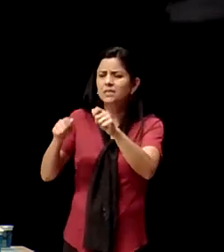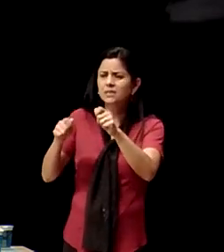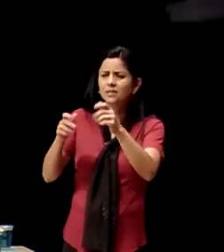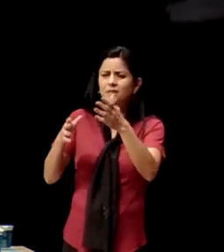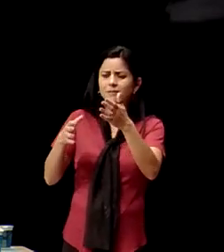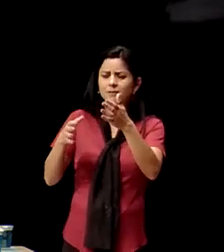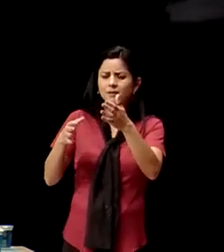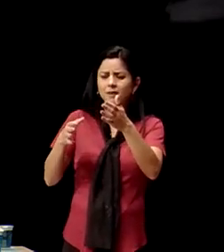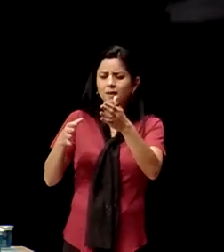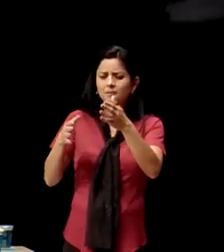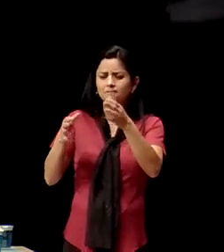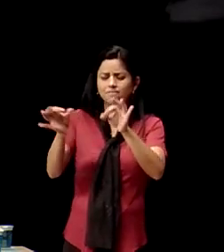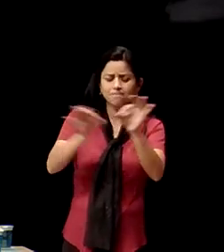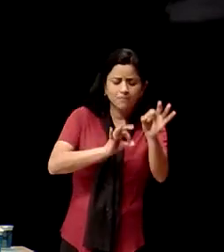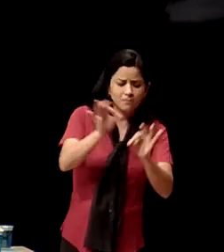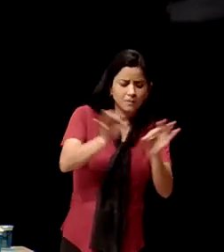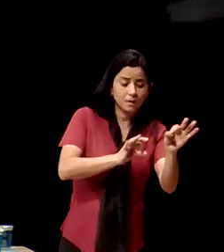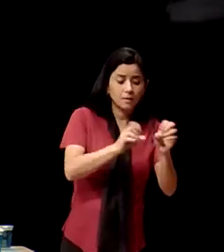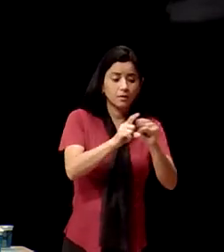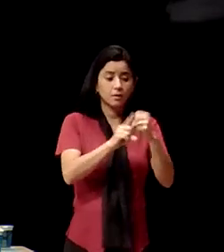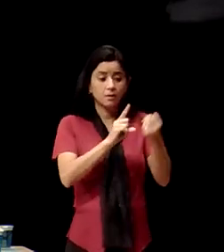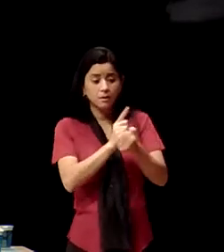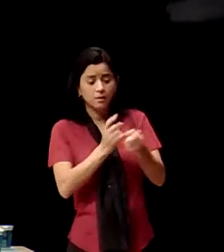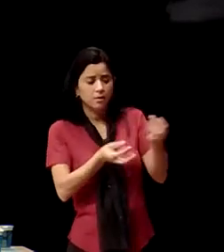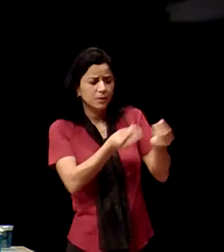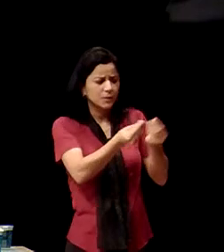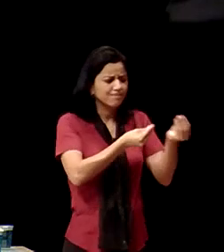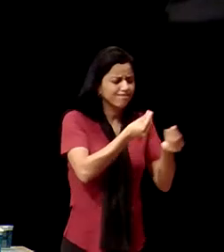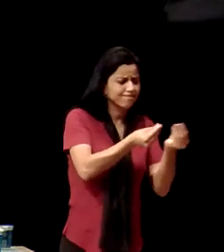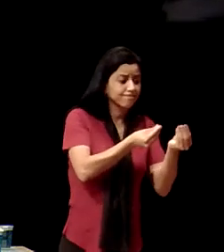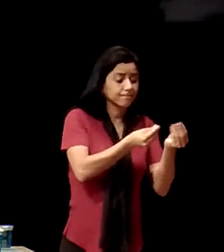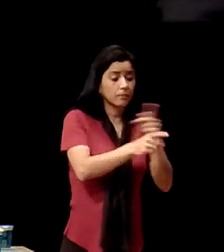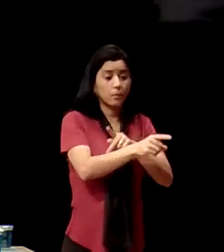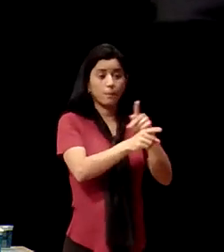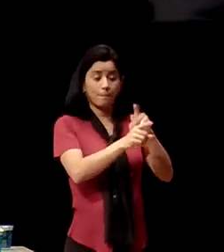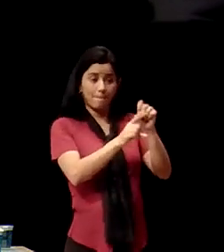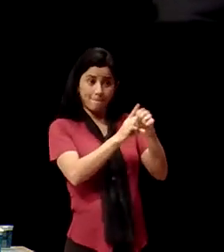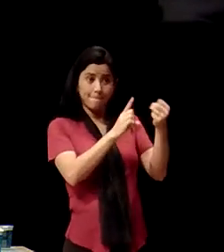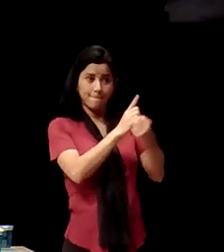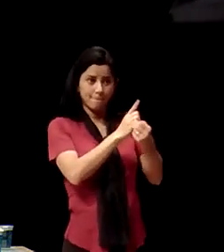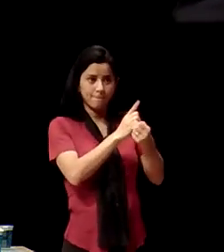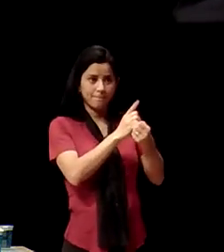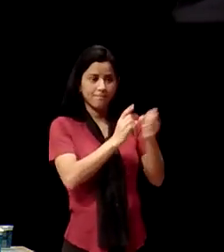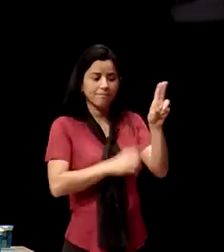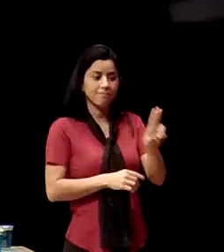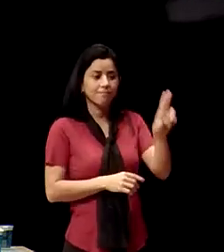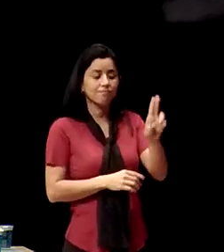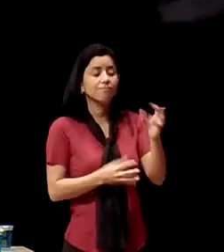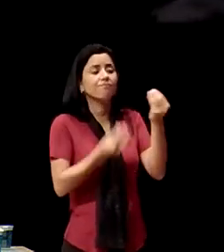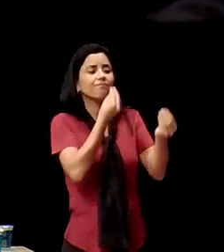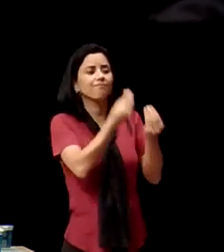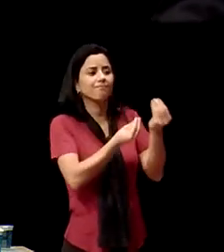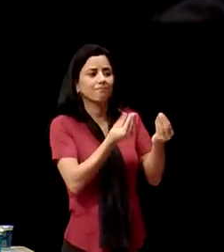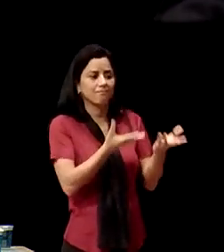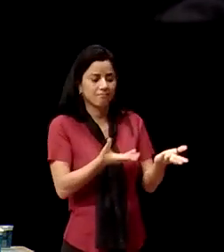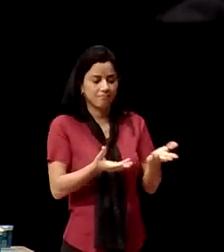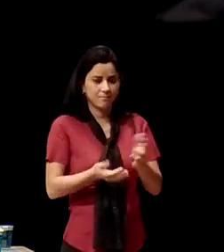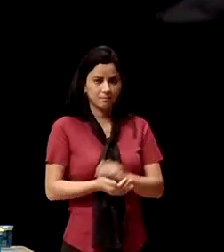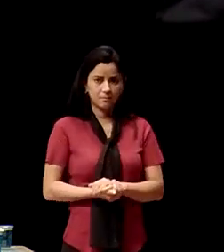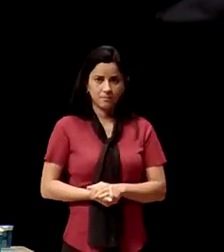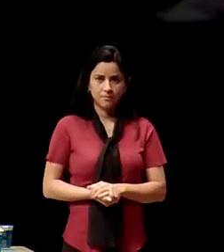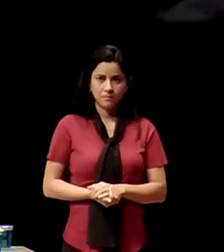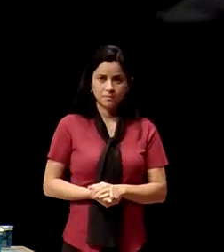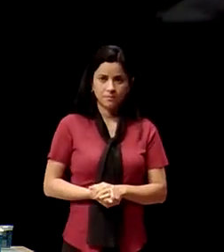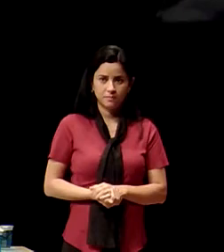em termos de projetos sociais e expertise para que a pedagogia social possa ser utilizada. There are